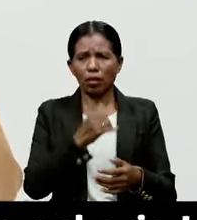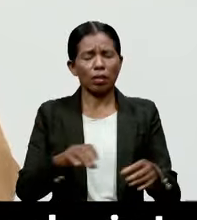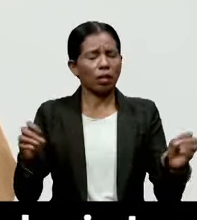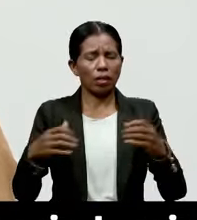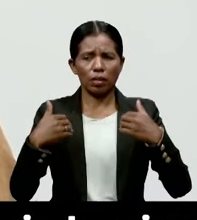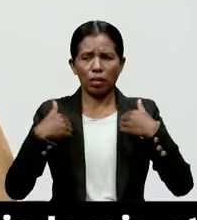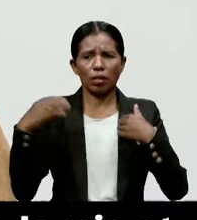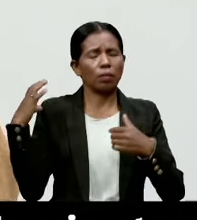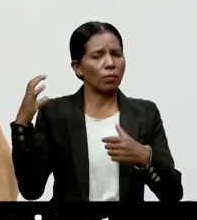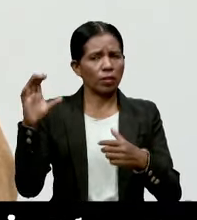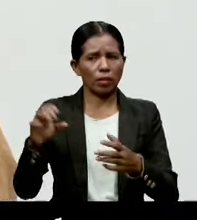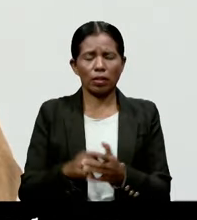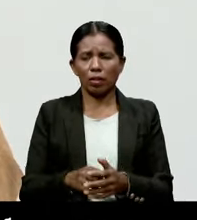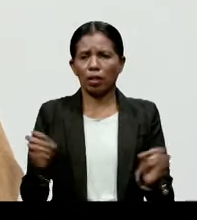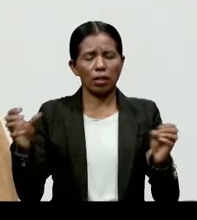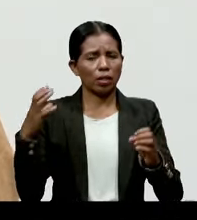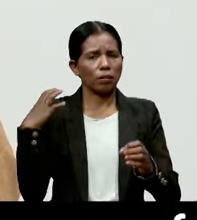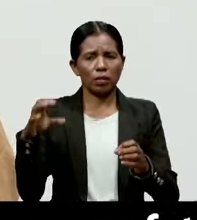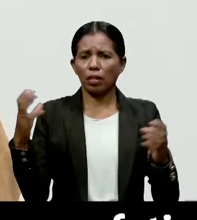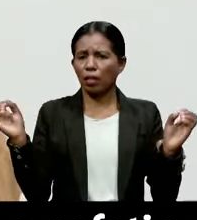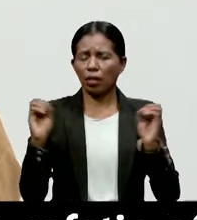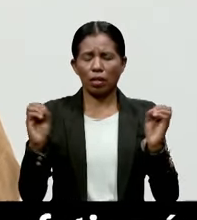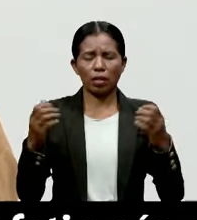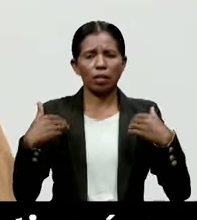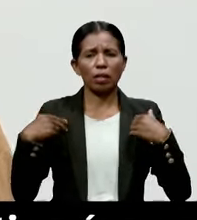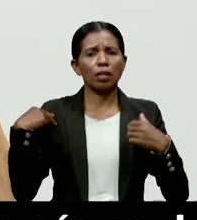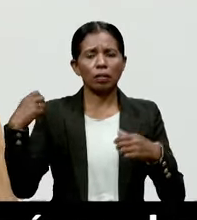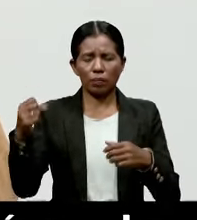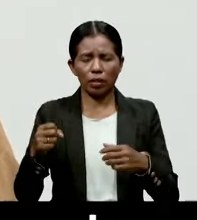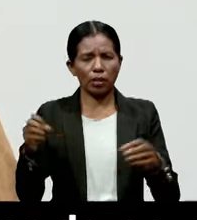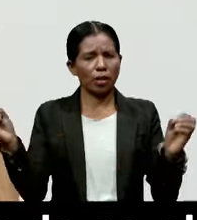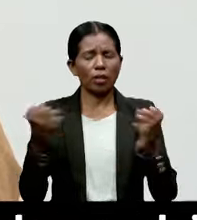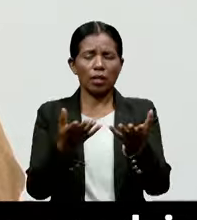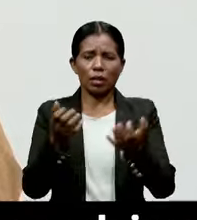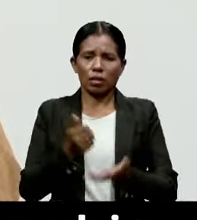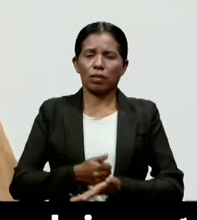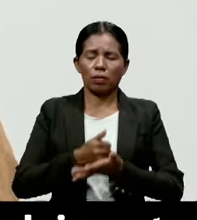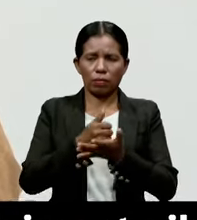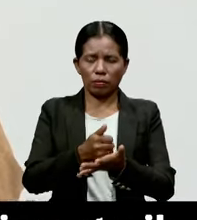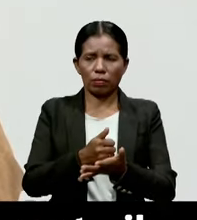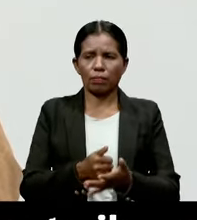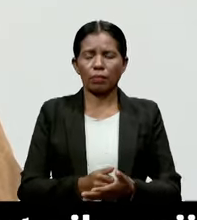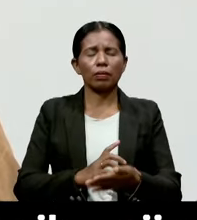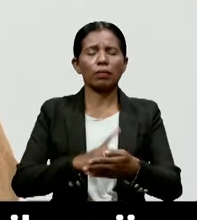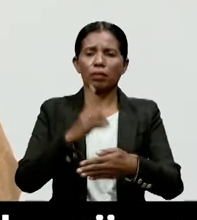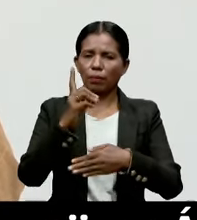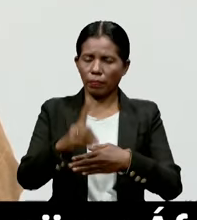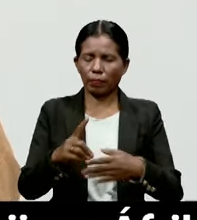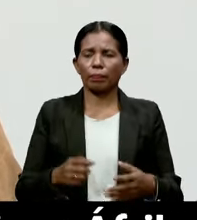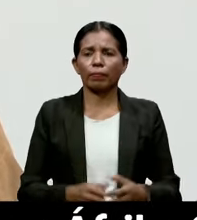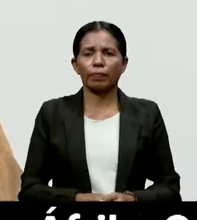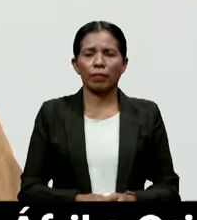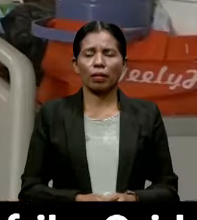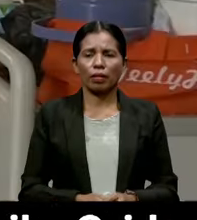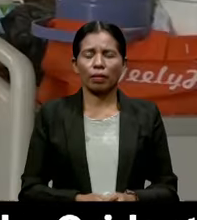kompetensia. Ai ya kompetensia le ya ki bit i lai ha visão de desenvolvimento. Antes